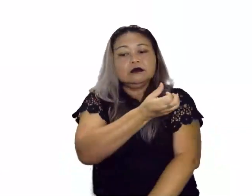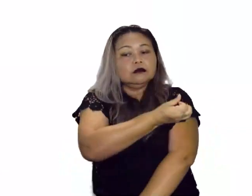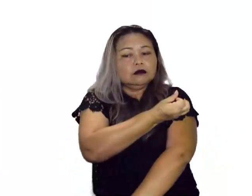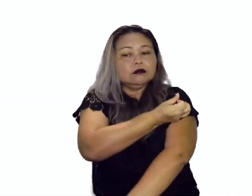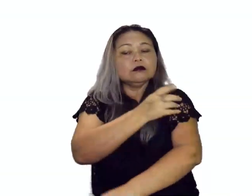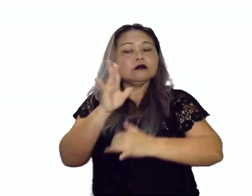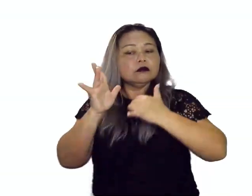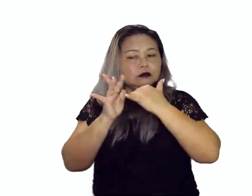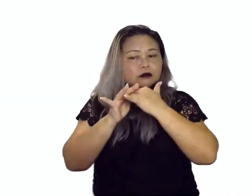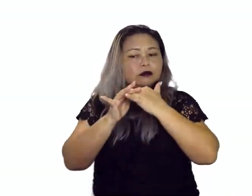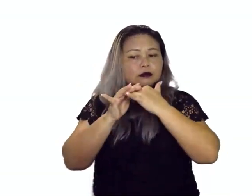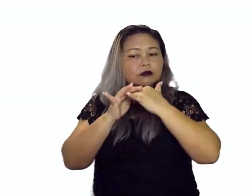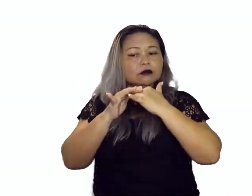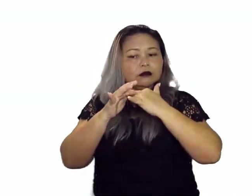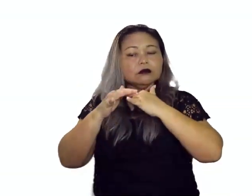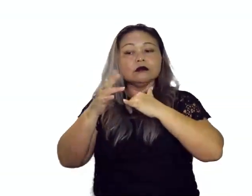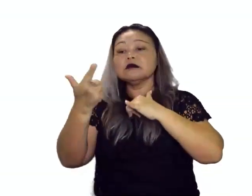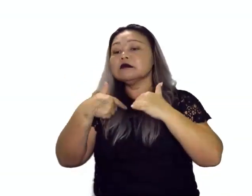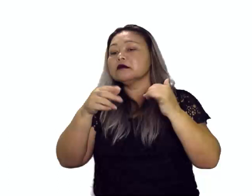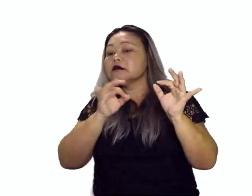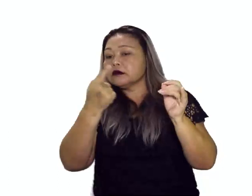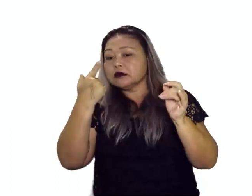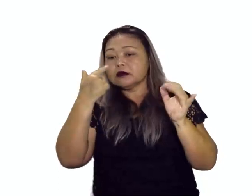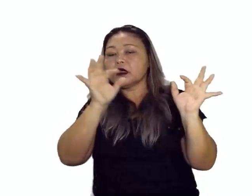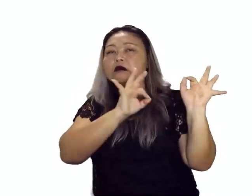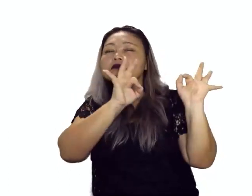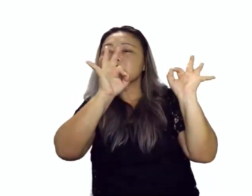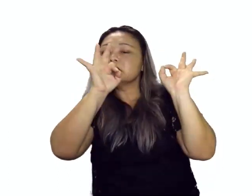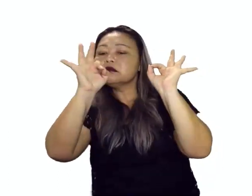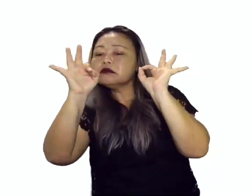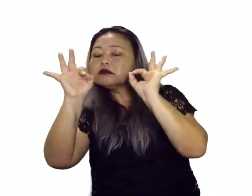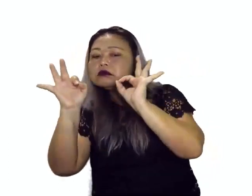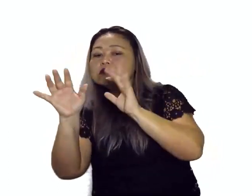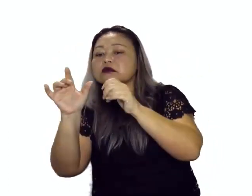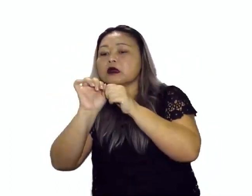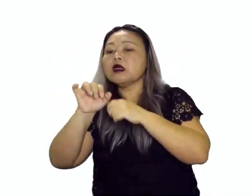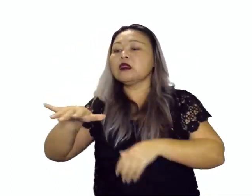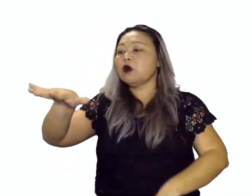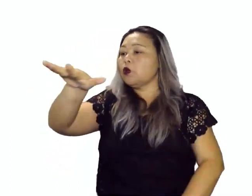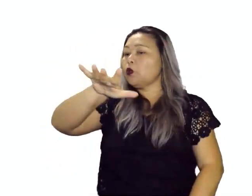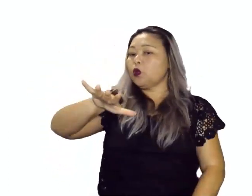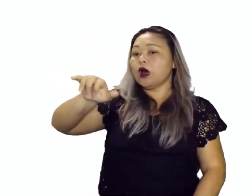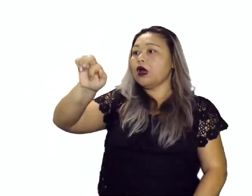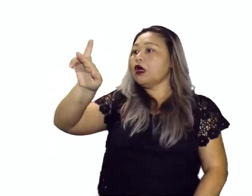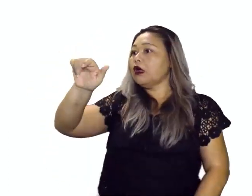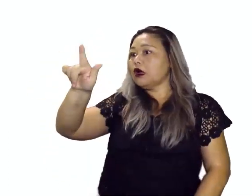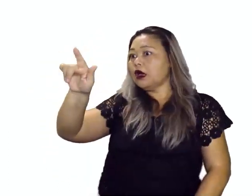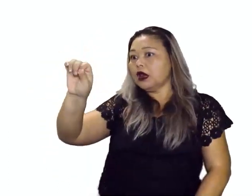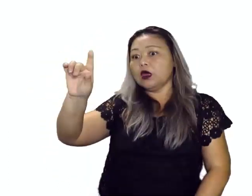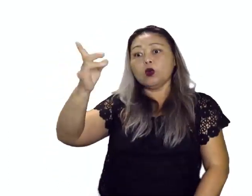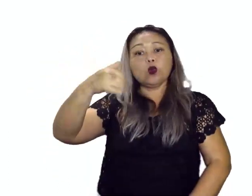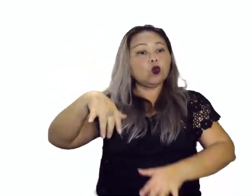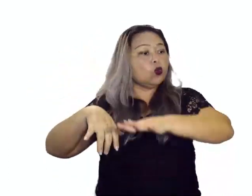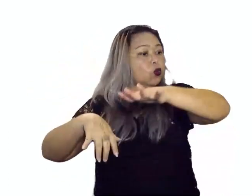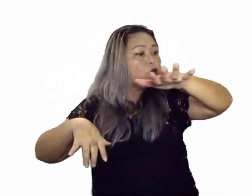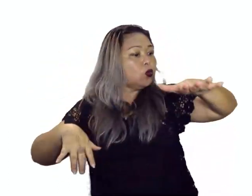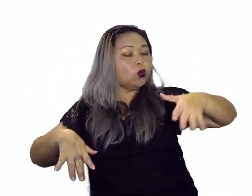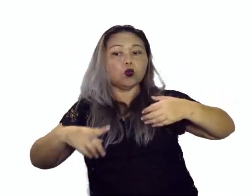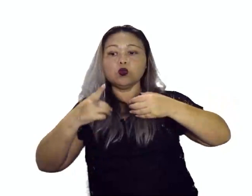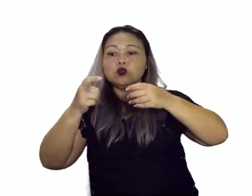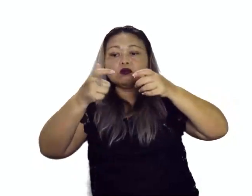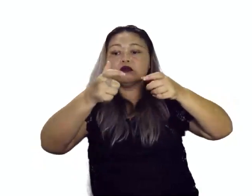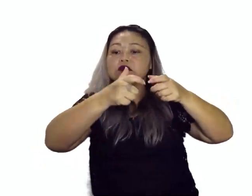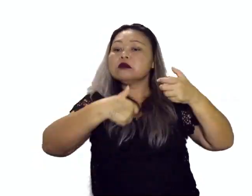no YouTube, vocês poderão assistir a comparação do Deus no âmbito grego e no âmbito regional do